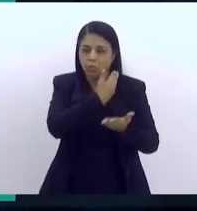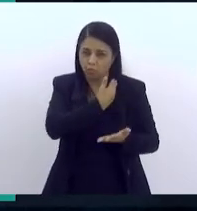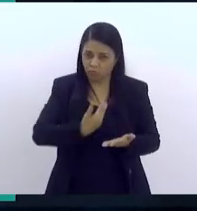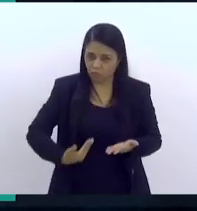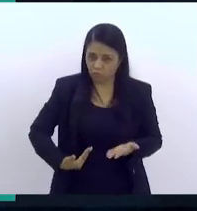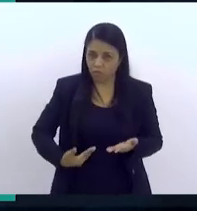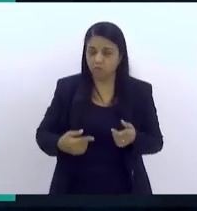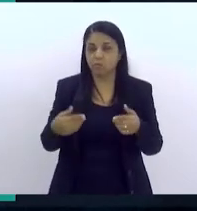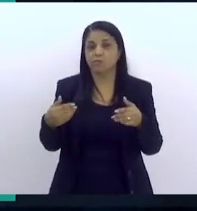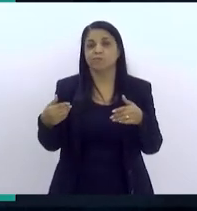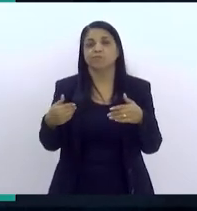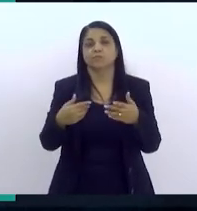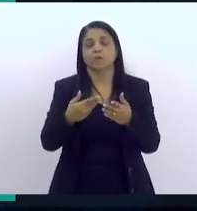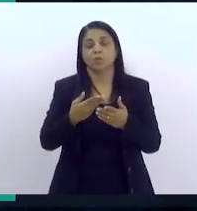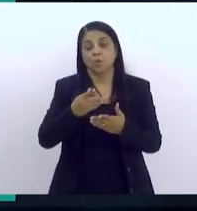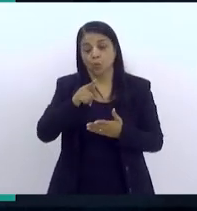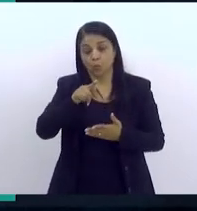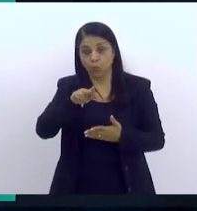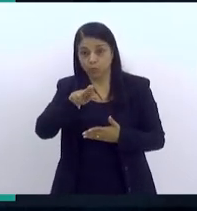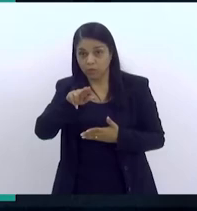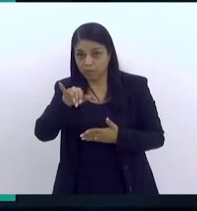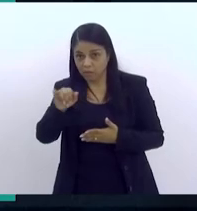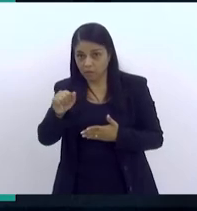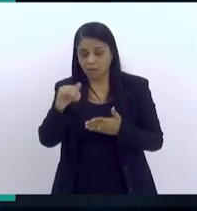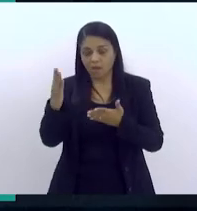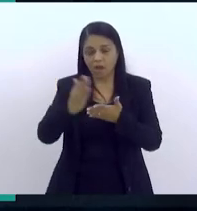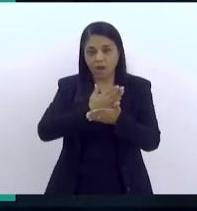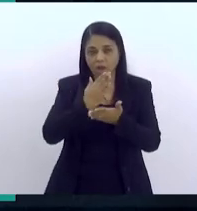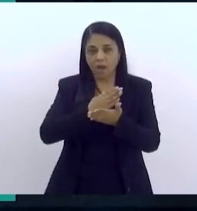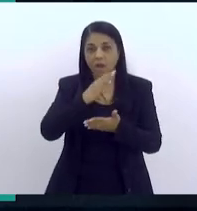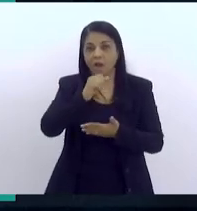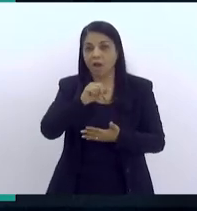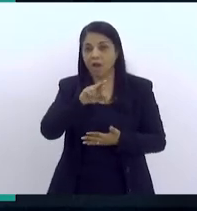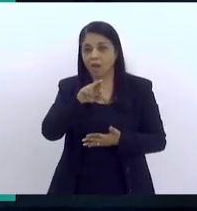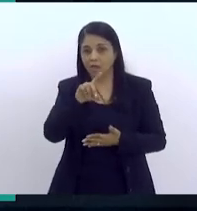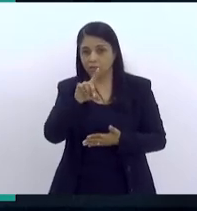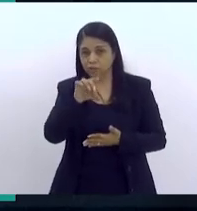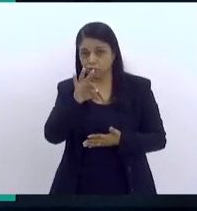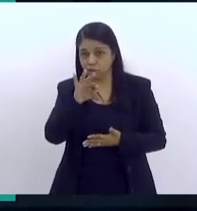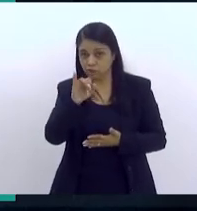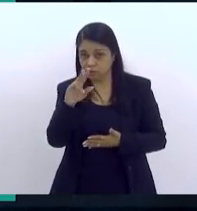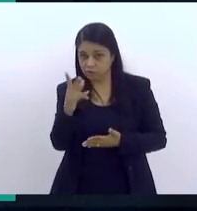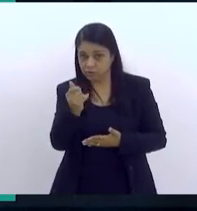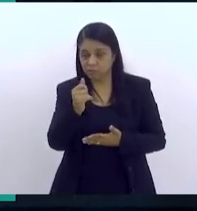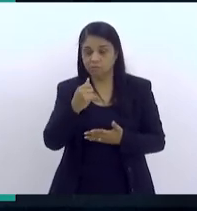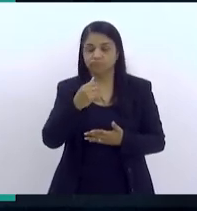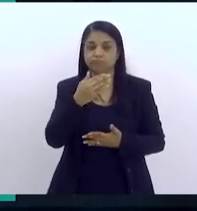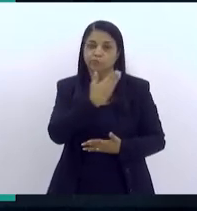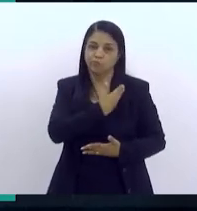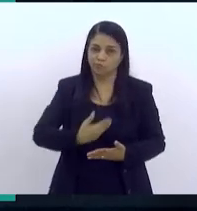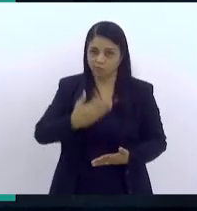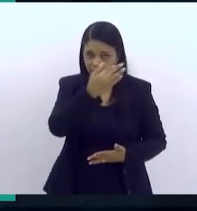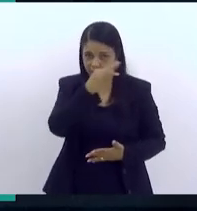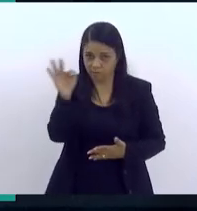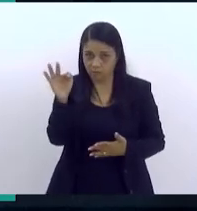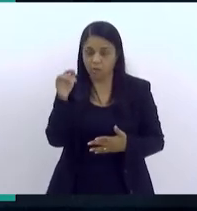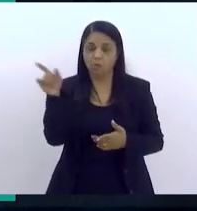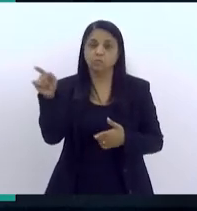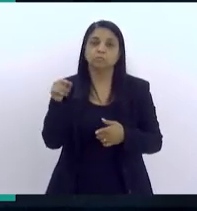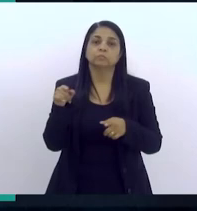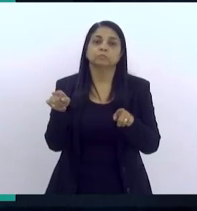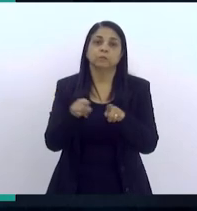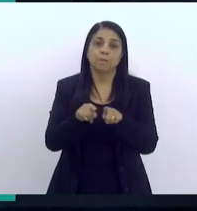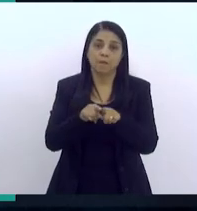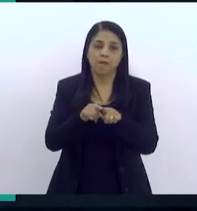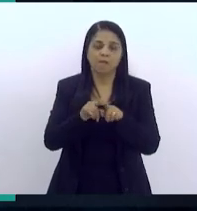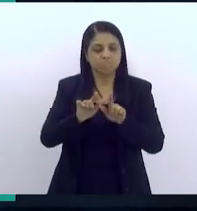até o guia da campanha e a cartilha do governo federal o governo federal perfeito né com o